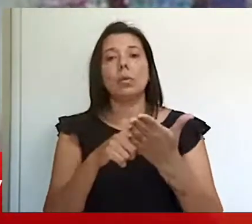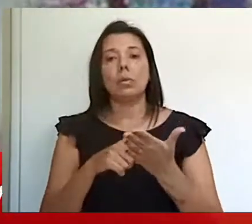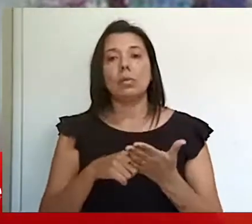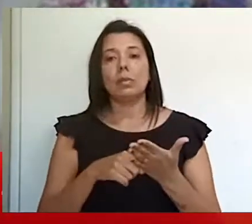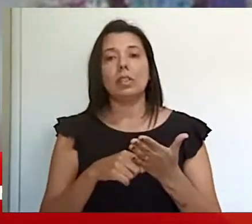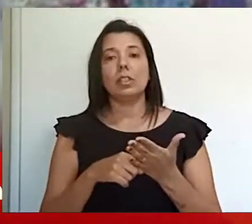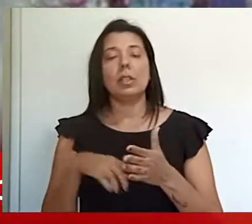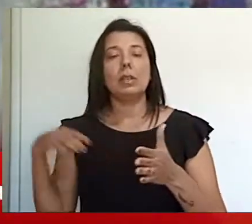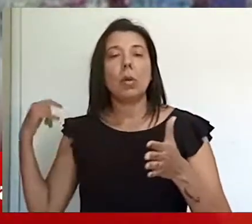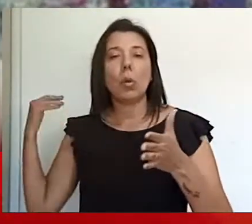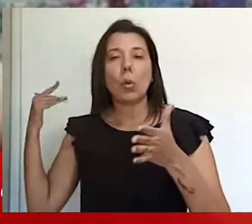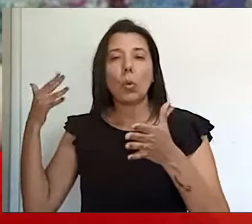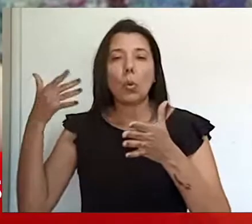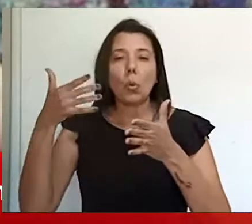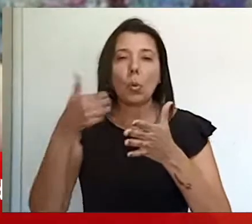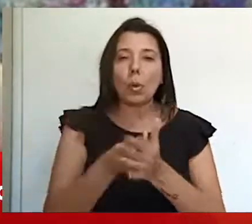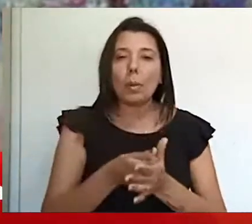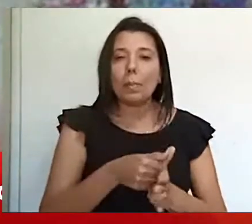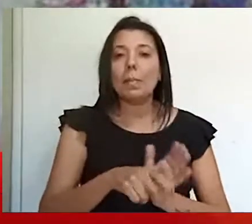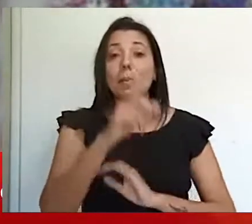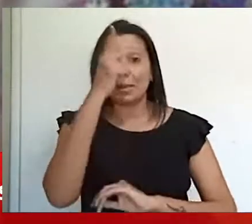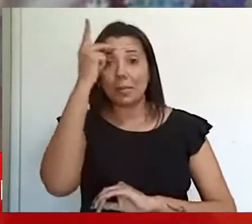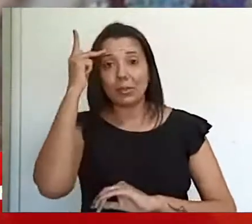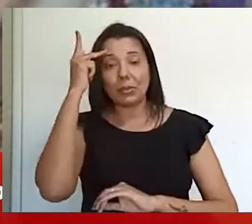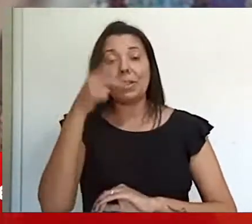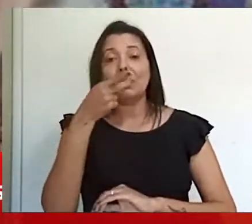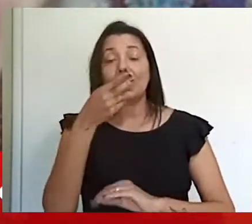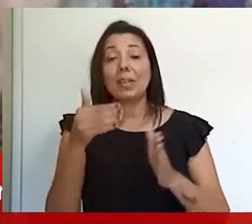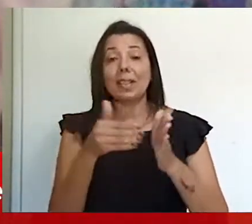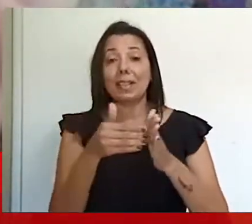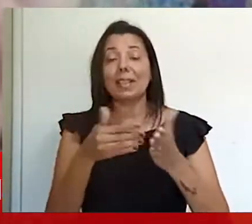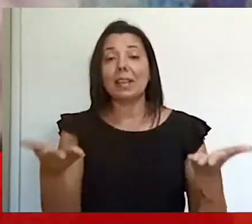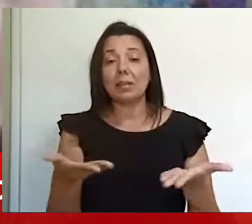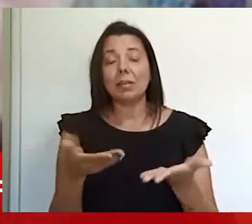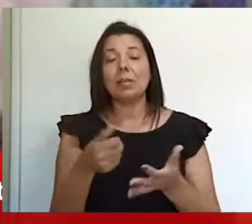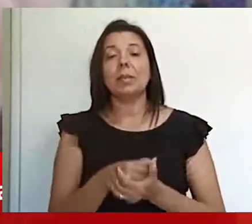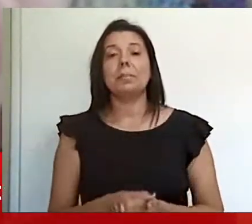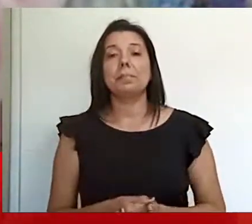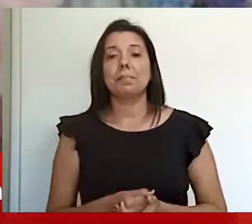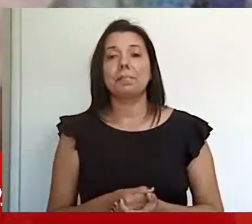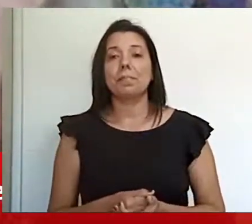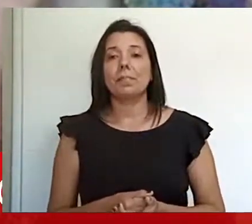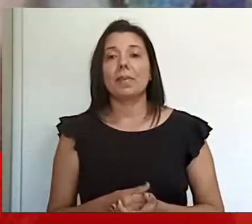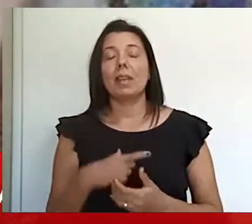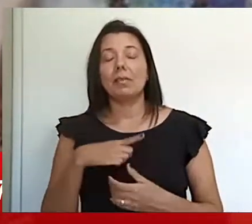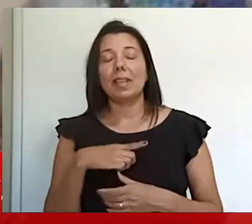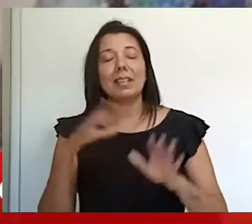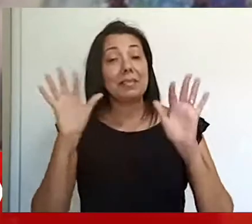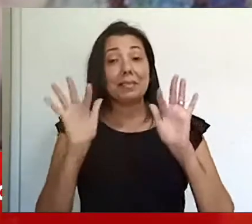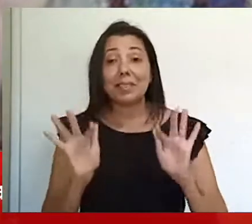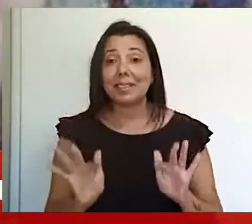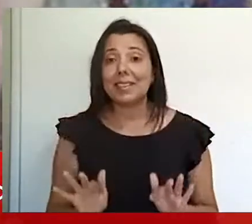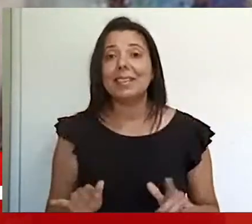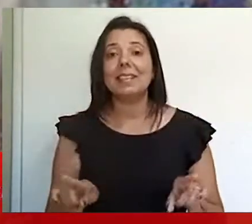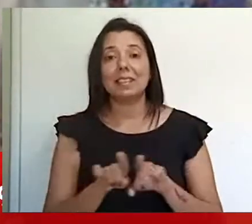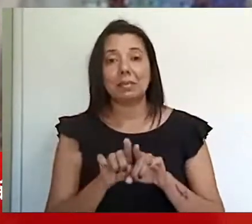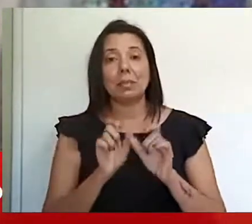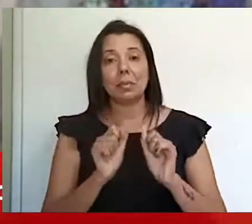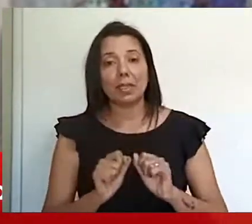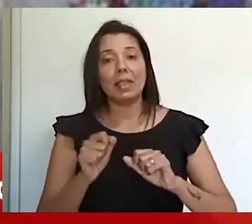que indicou até agora, nesse momento. Eu fiquei bem contente pelo fato da gente poder conversar um pouco sobre